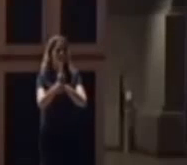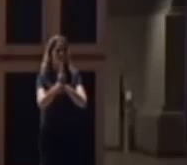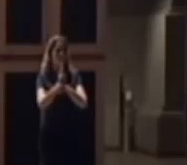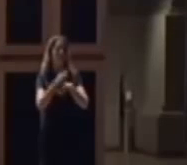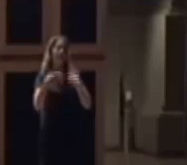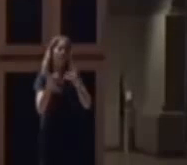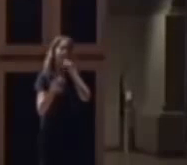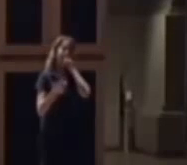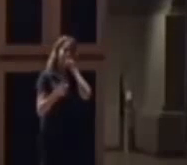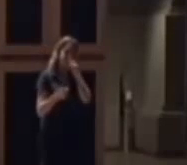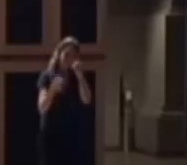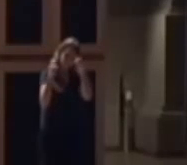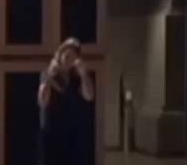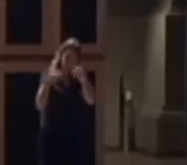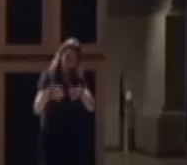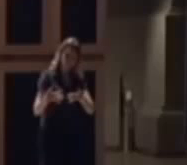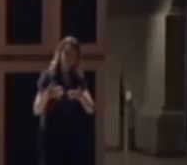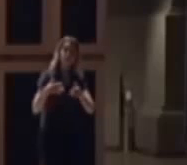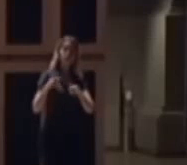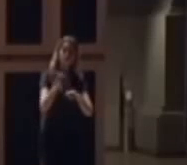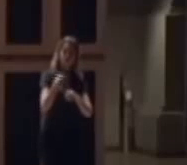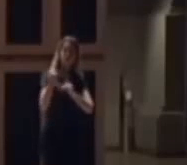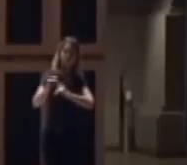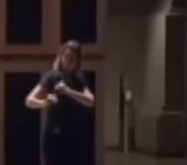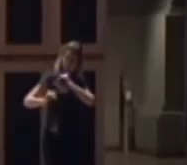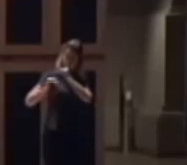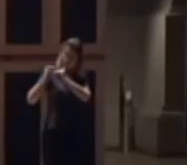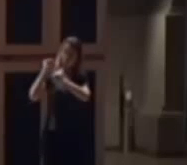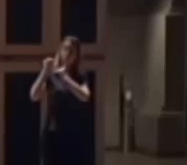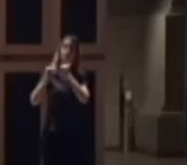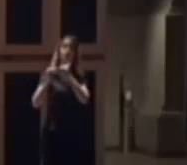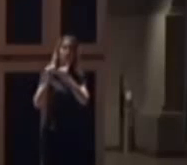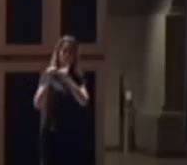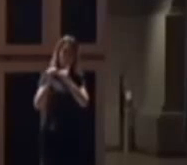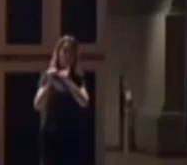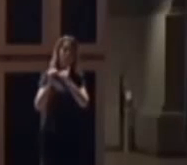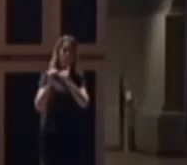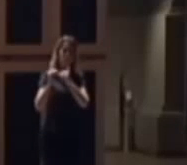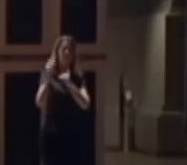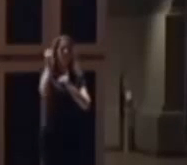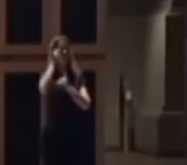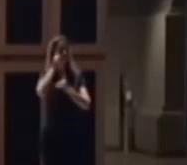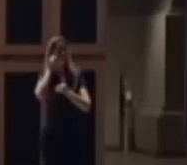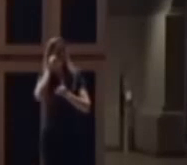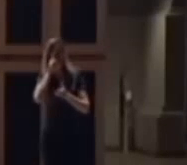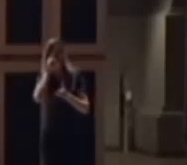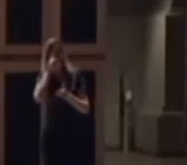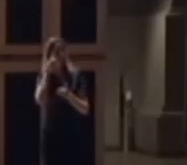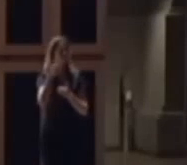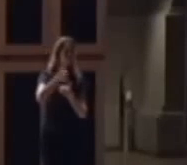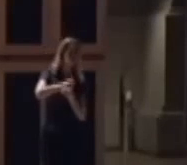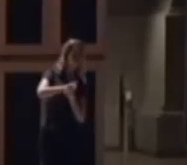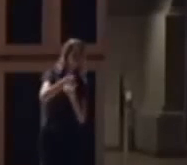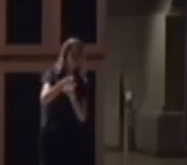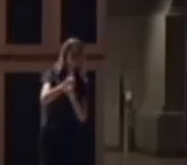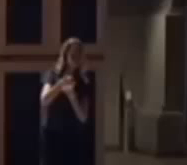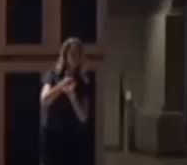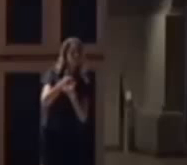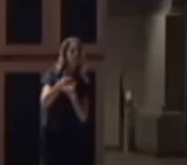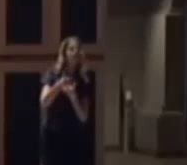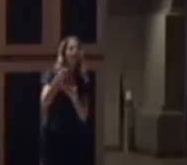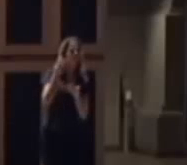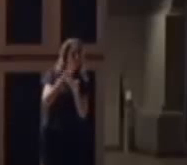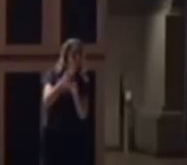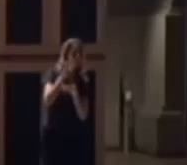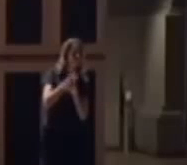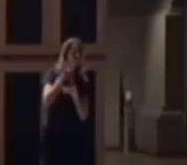eu disse, a gente vem evoluindo ao longo desse processo, a partir das experiências, a partir de uma avaliação